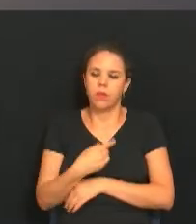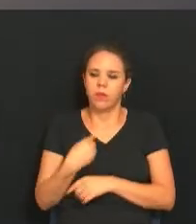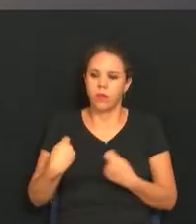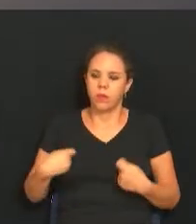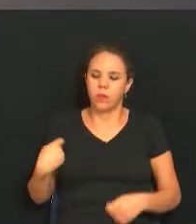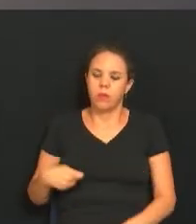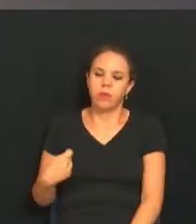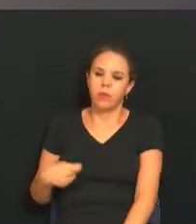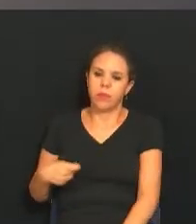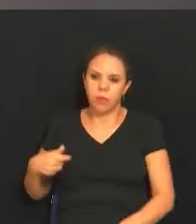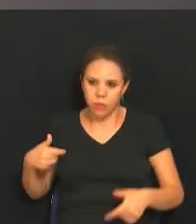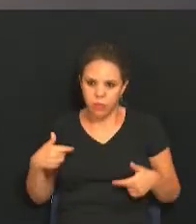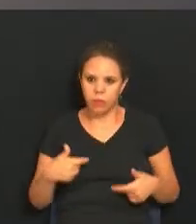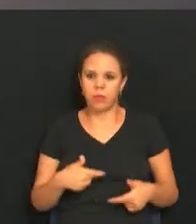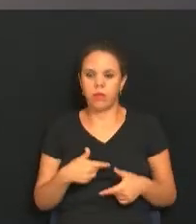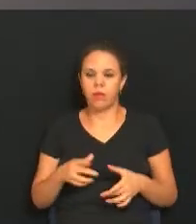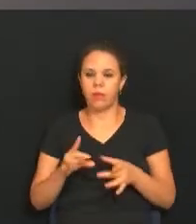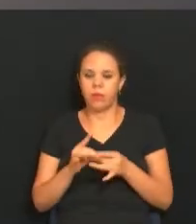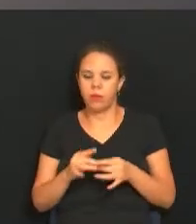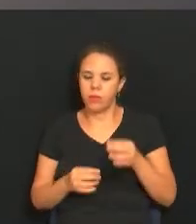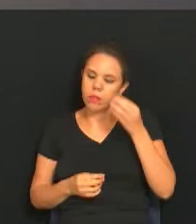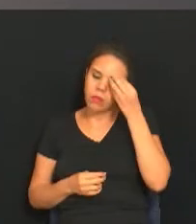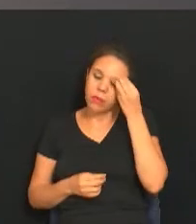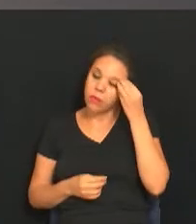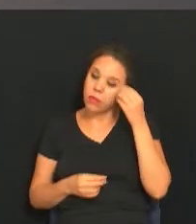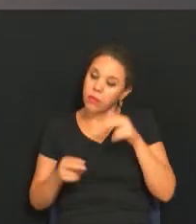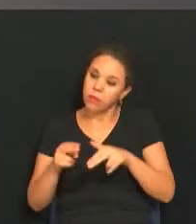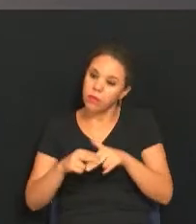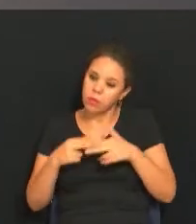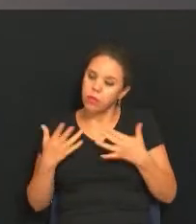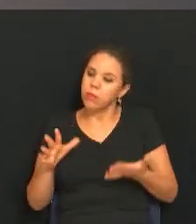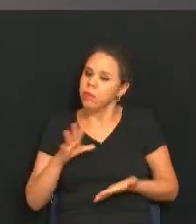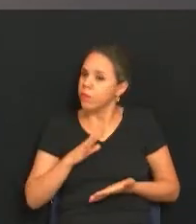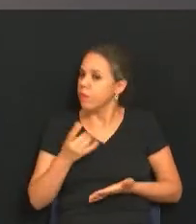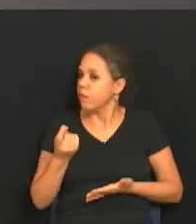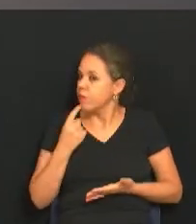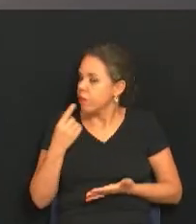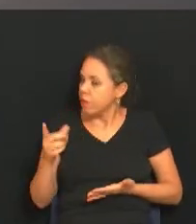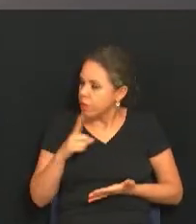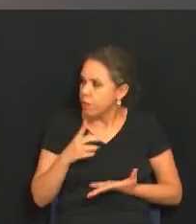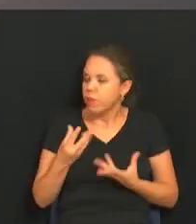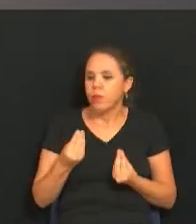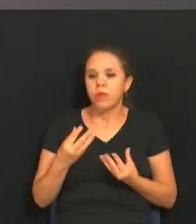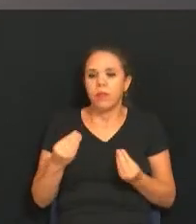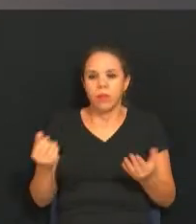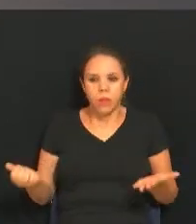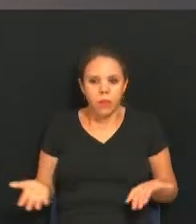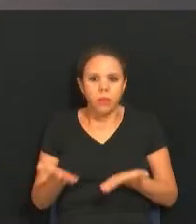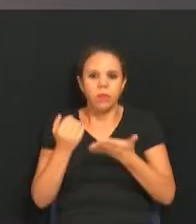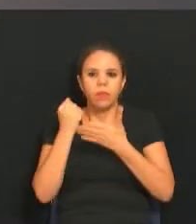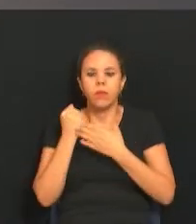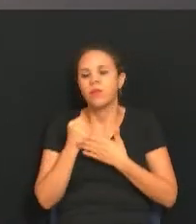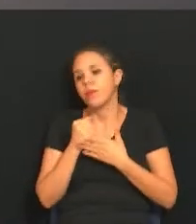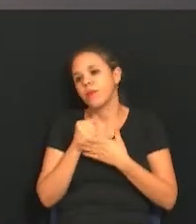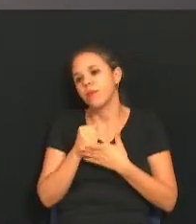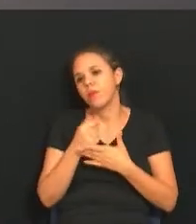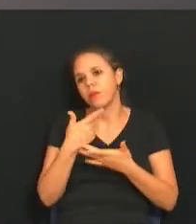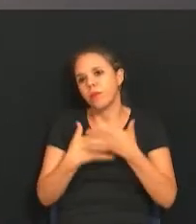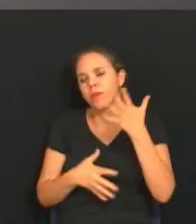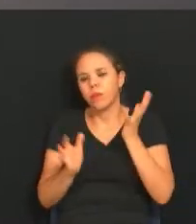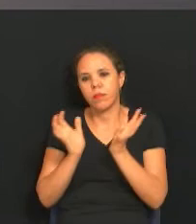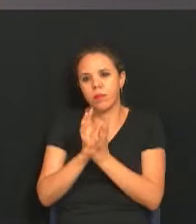precisamos enfrentar em conjunto. E, portanto, a cidade de Campinas tem muito a contribuir, sendo uma sede de uma